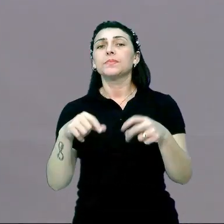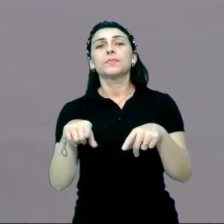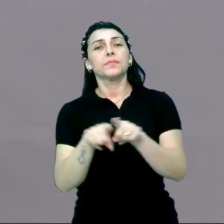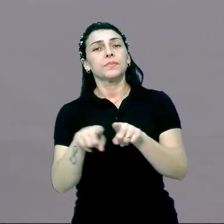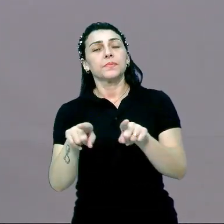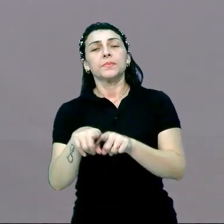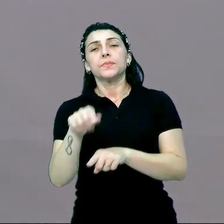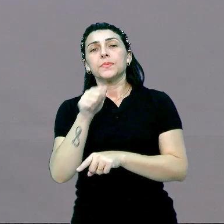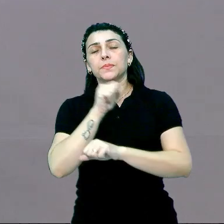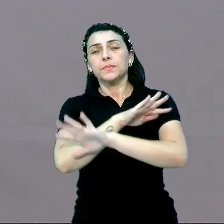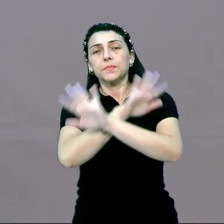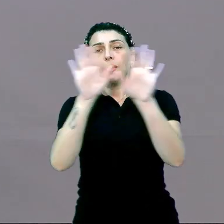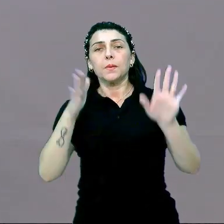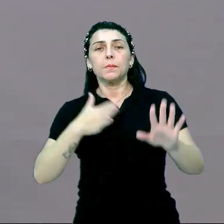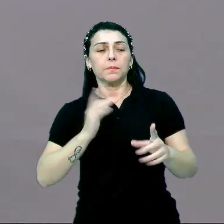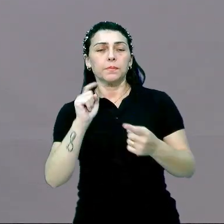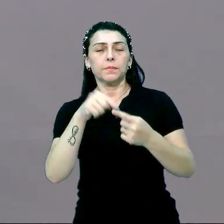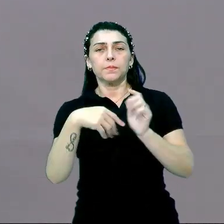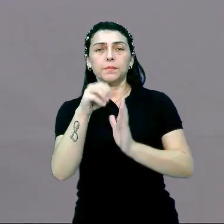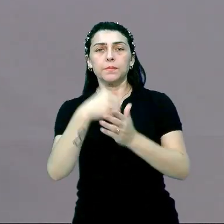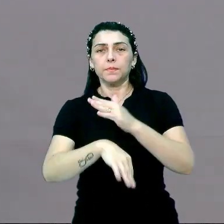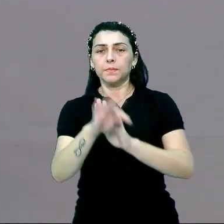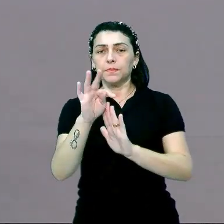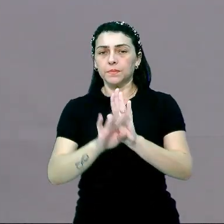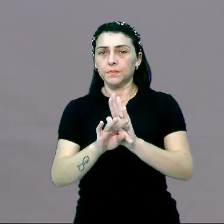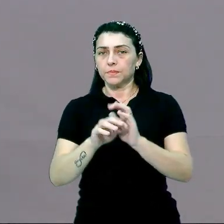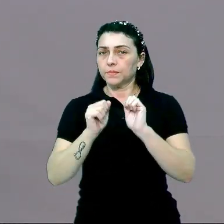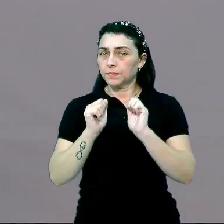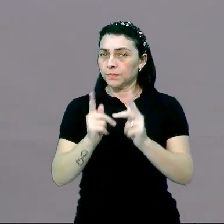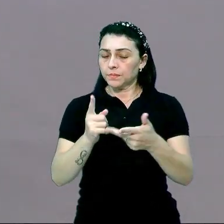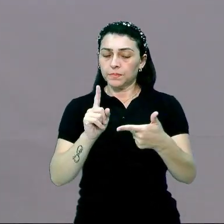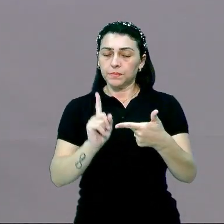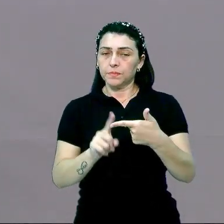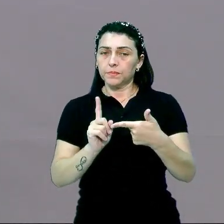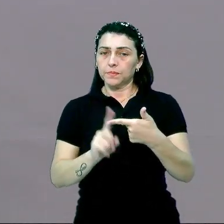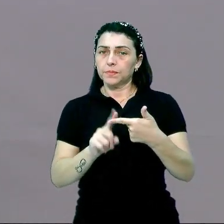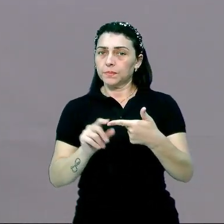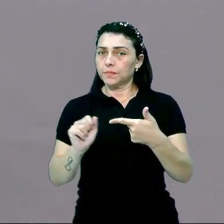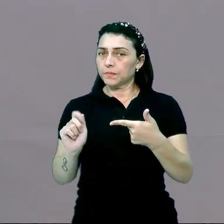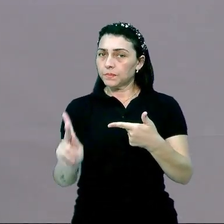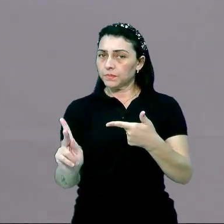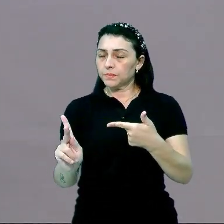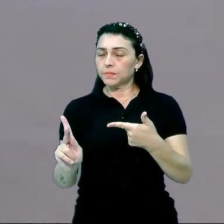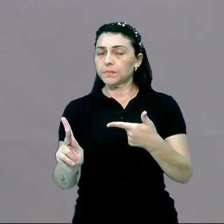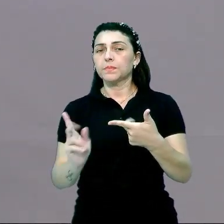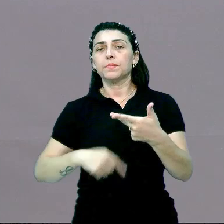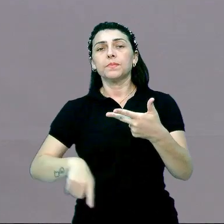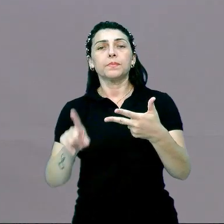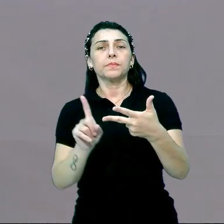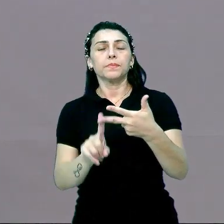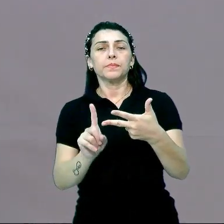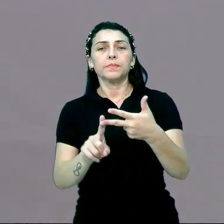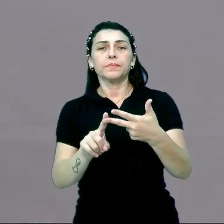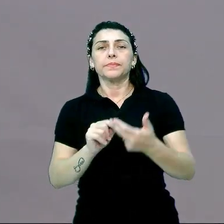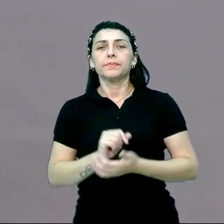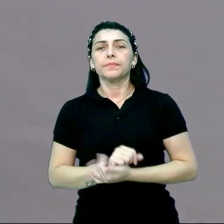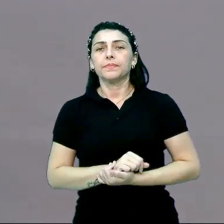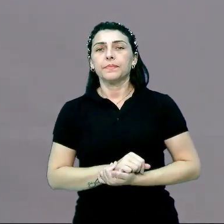aí, deixei claro o meu objetivo dentro do texto. Segundo ponto, ok. Então vamos para o terceiro